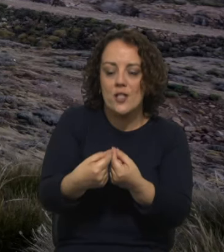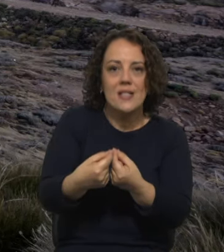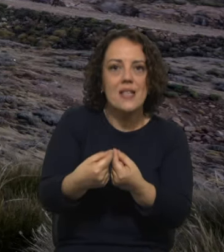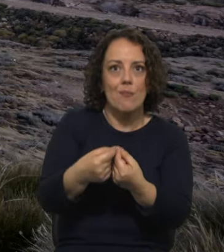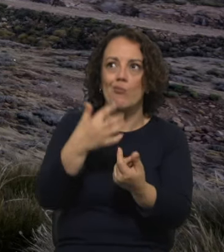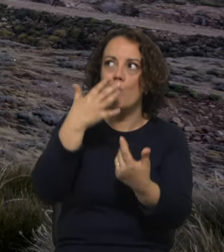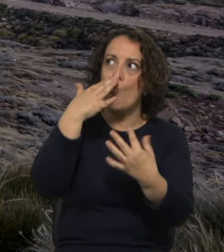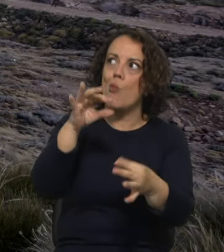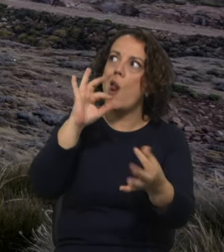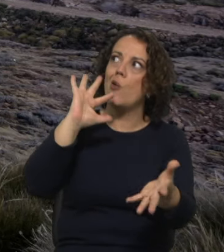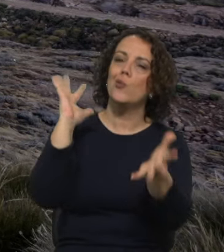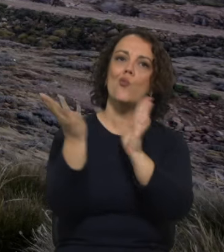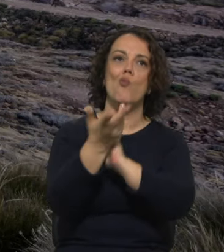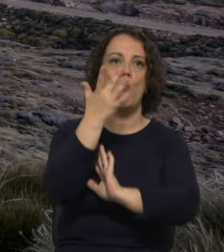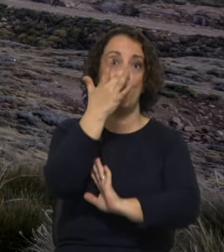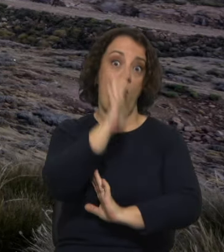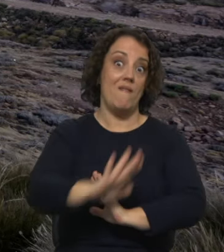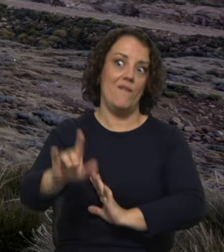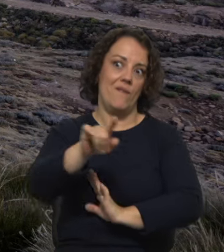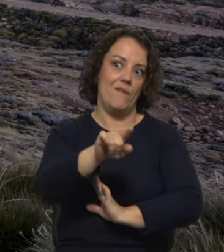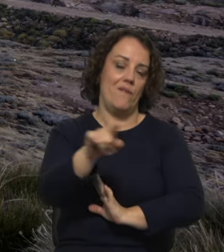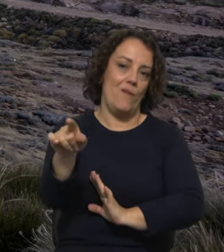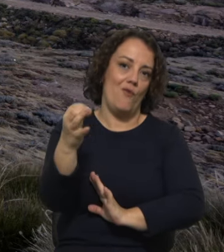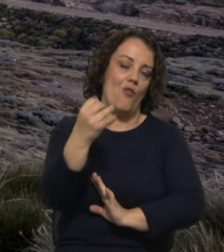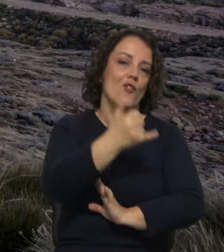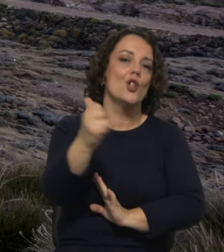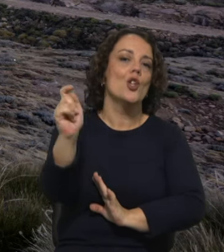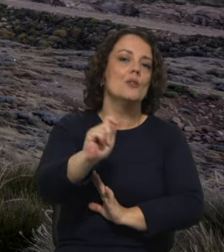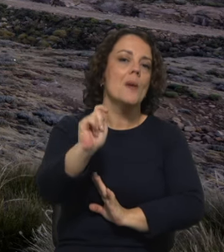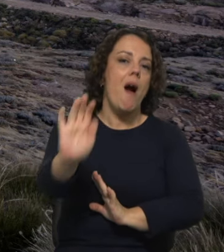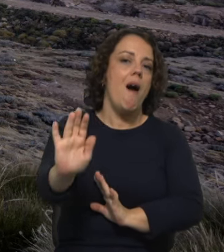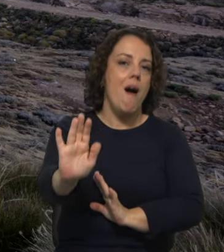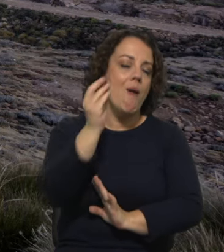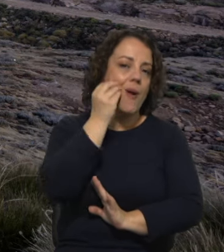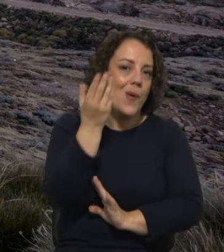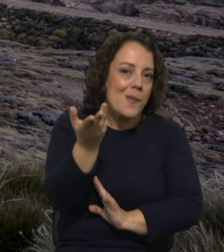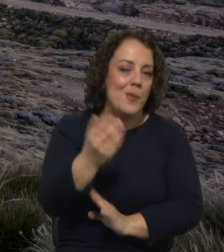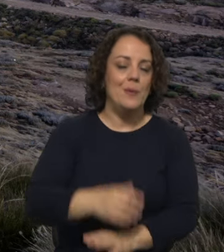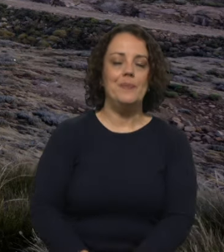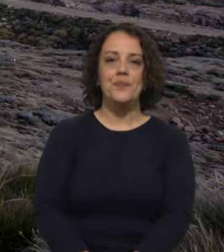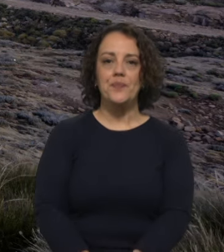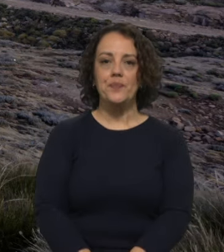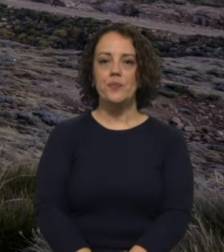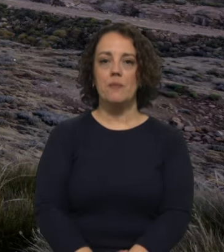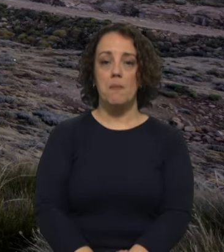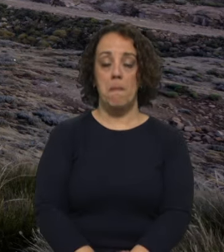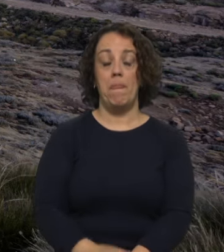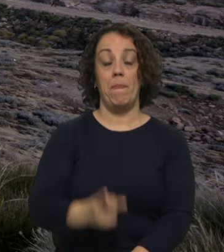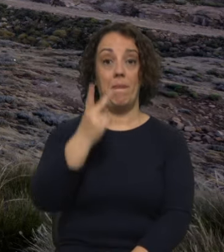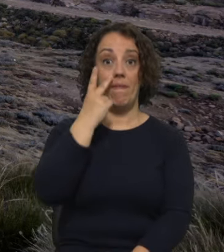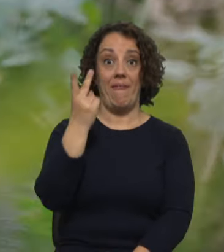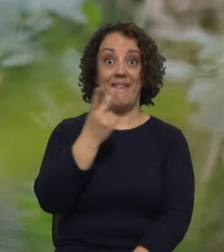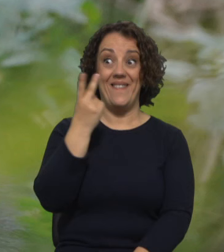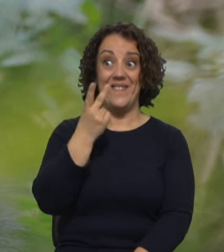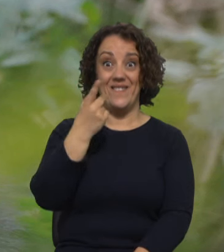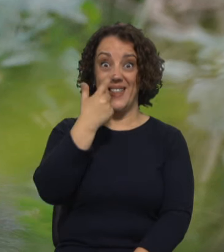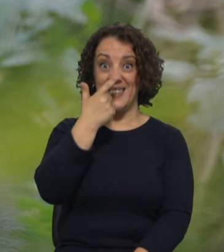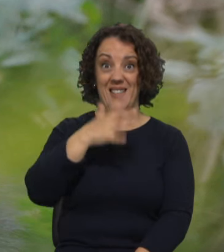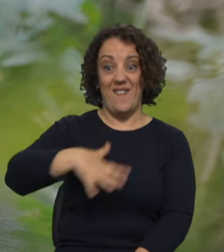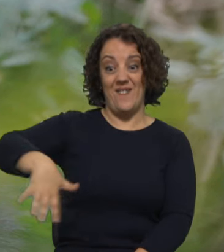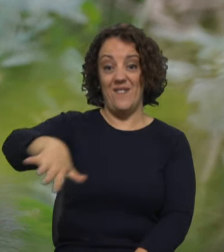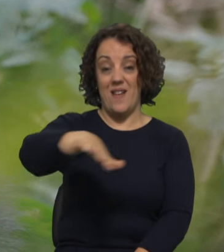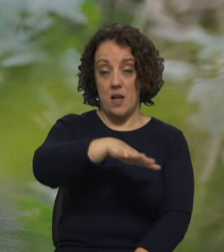africana que puderam vivenciar durante 22 meses André eh a relação com a vida selvagem é eh com a vida